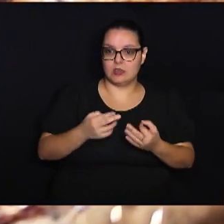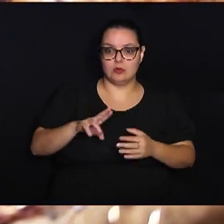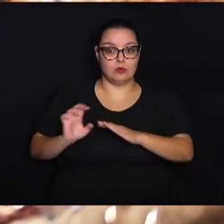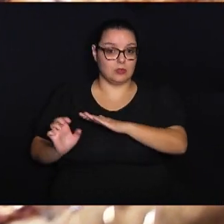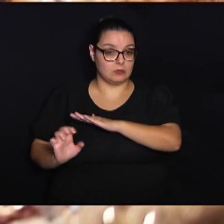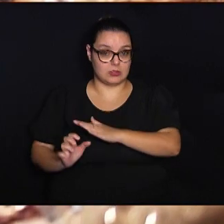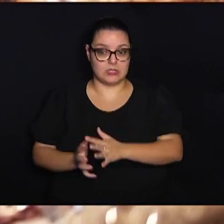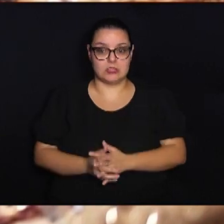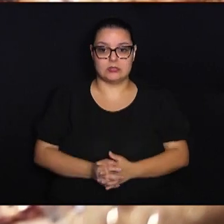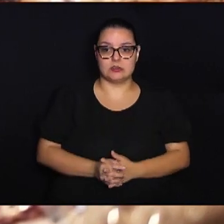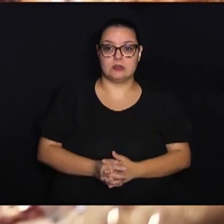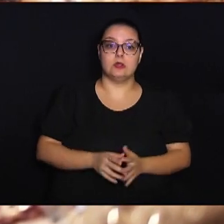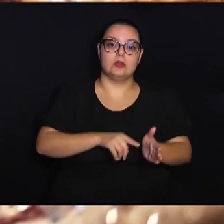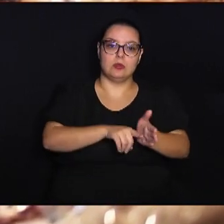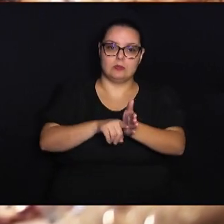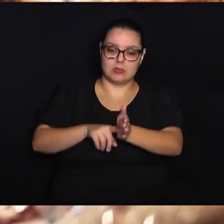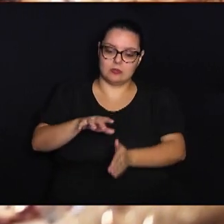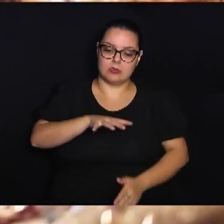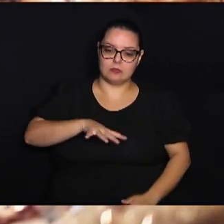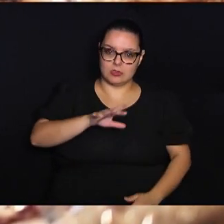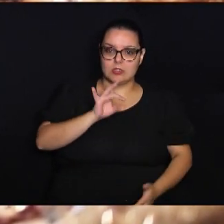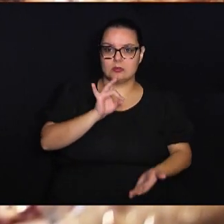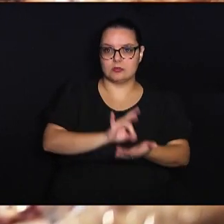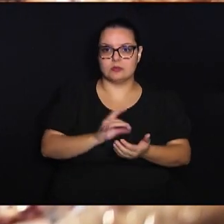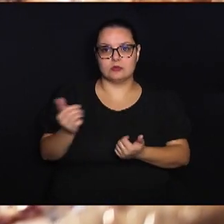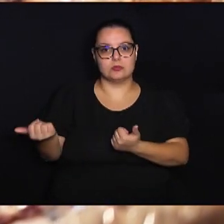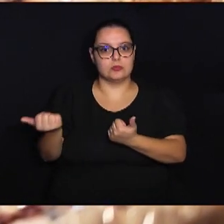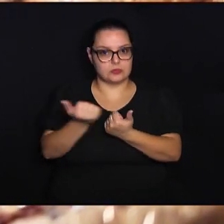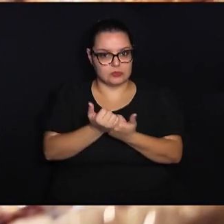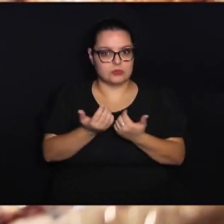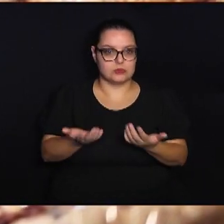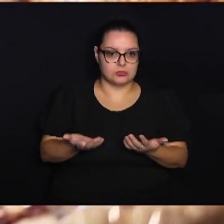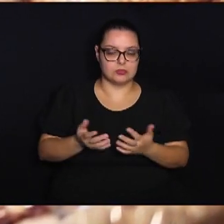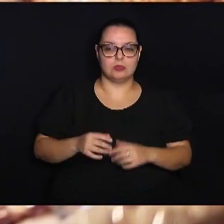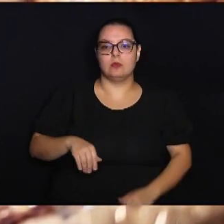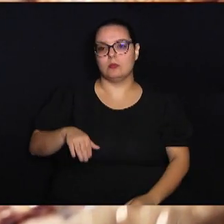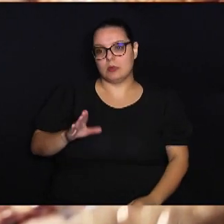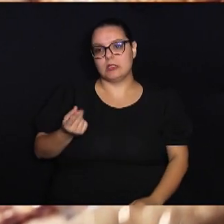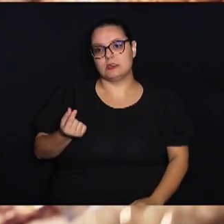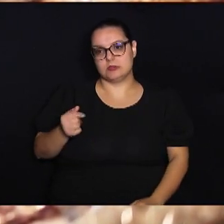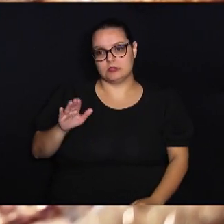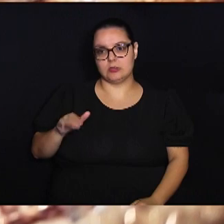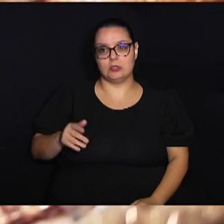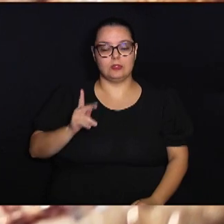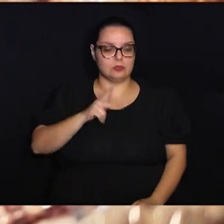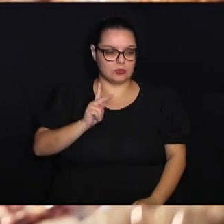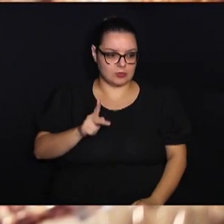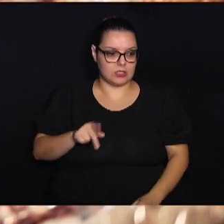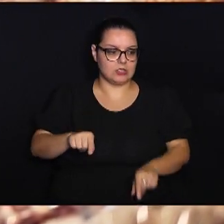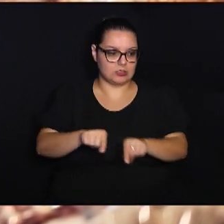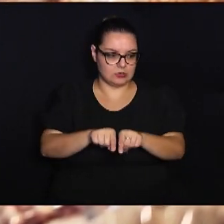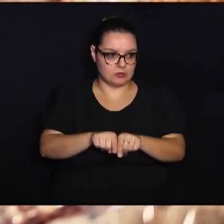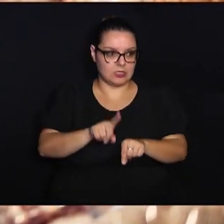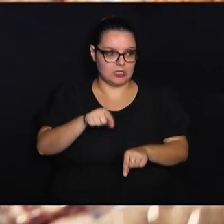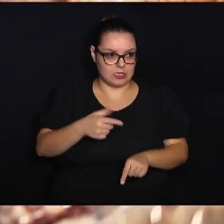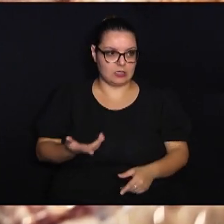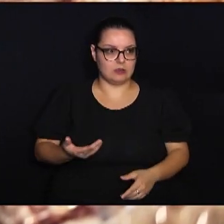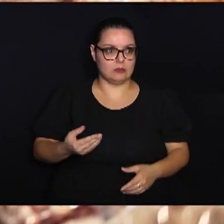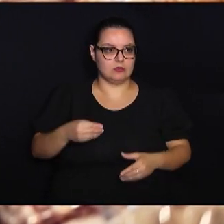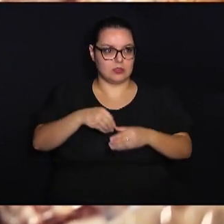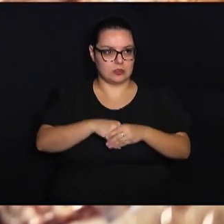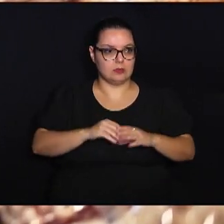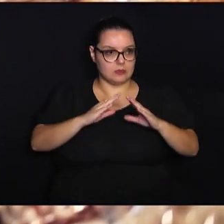Está começando mais um Na Ponta do Lápis e hoje o nosso tema é sobre a alta do dólar. Em 2024, até aqui, o